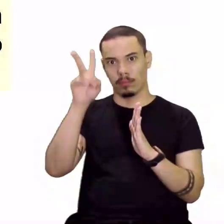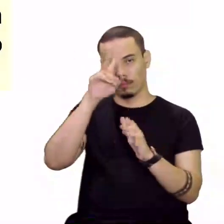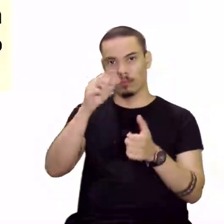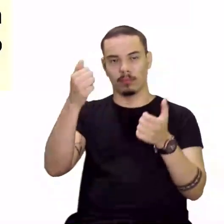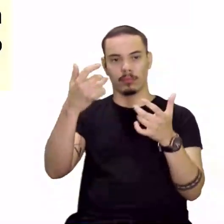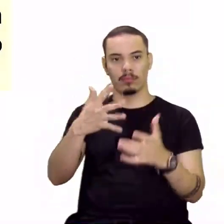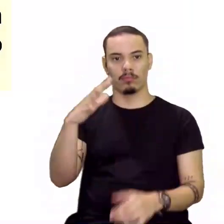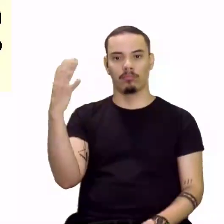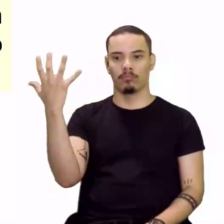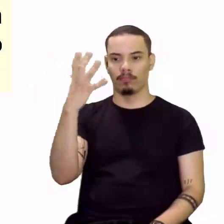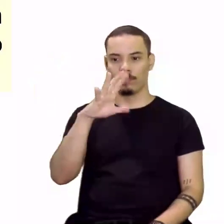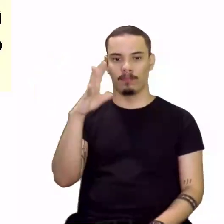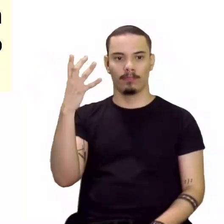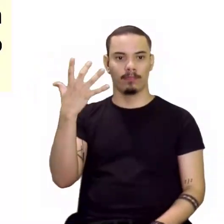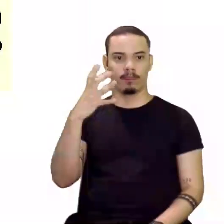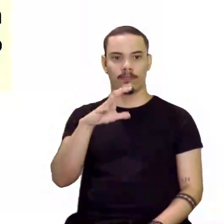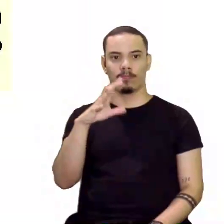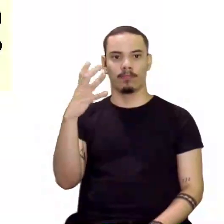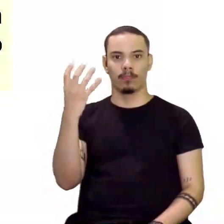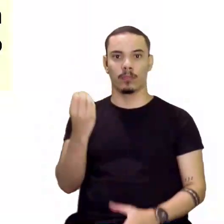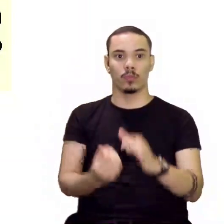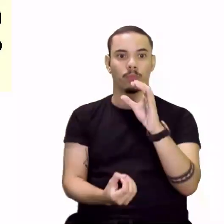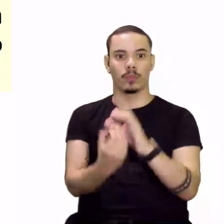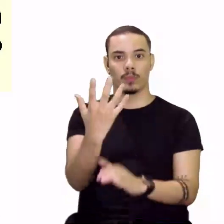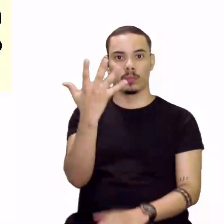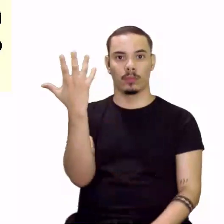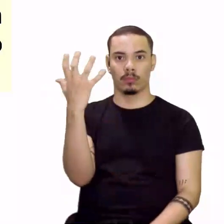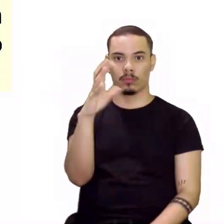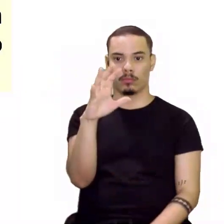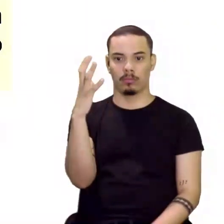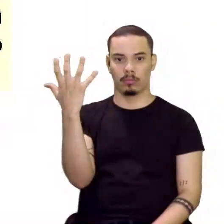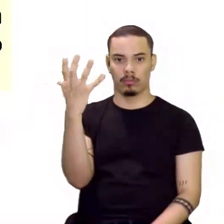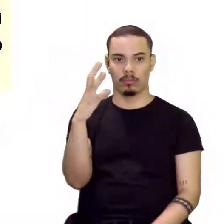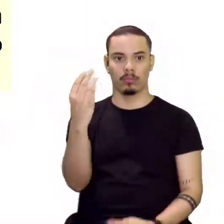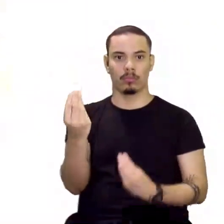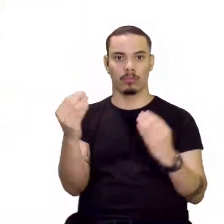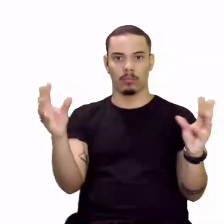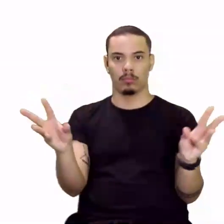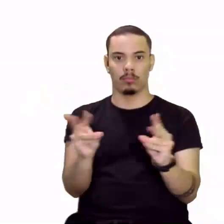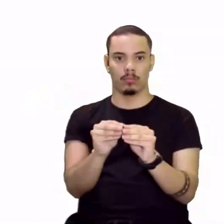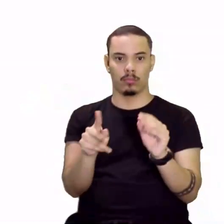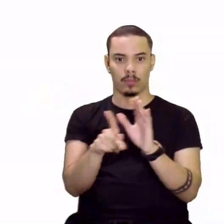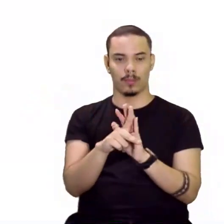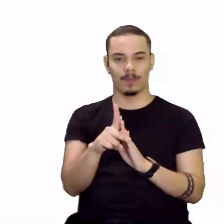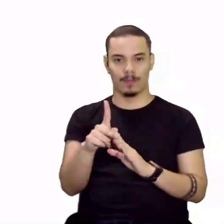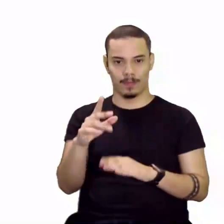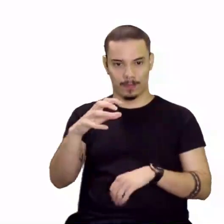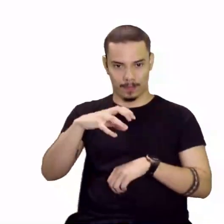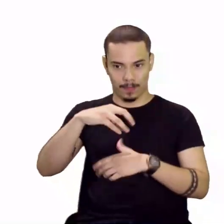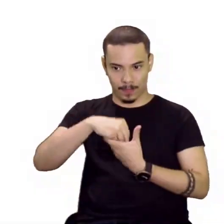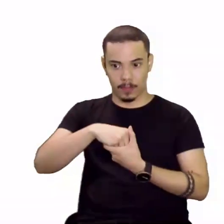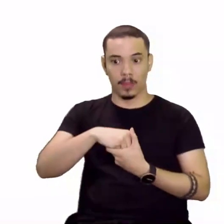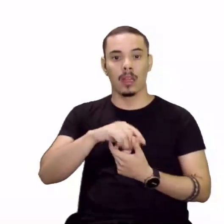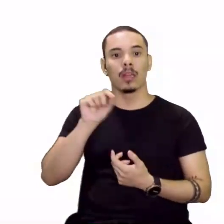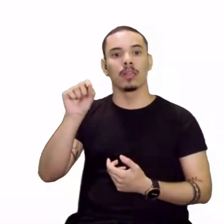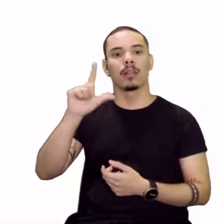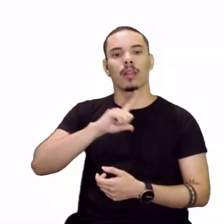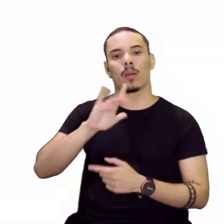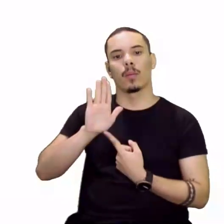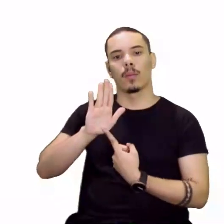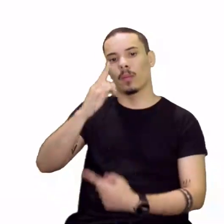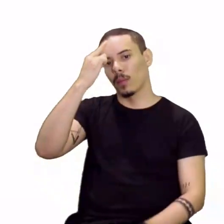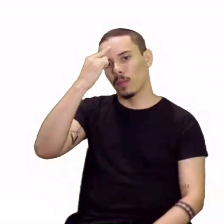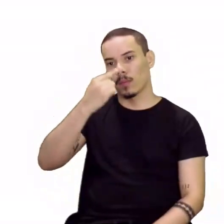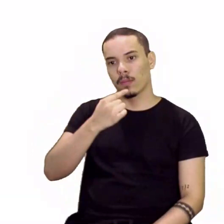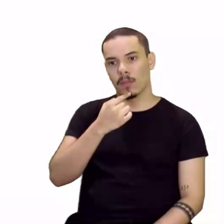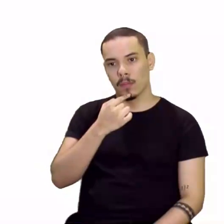morfoclimático, ou seja, a morfologia e o clima. Diante disso, nós temos um mapa mostrando como